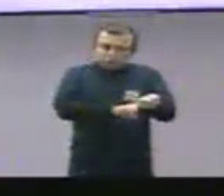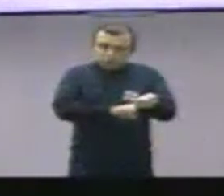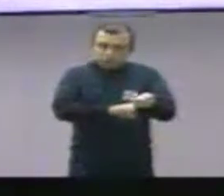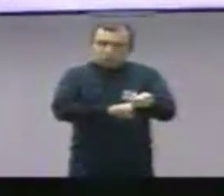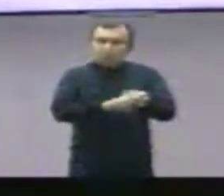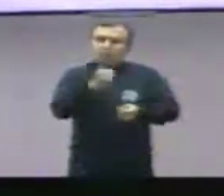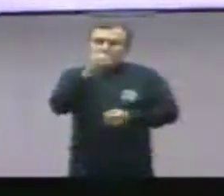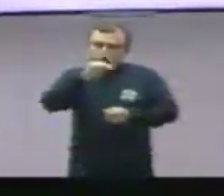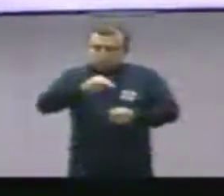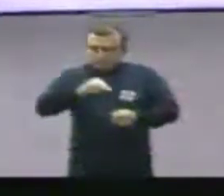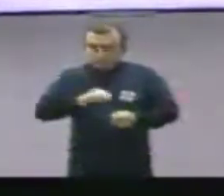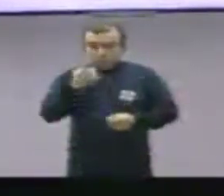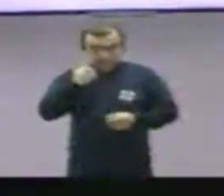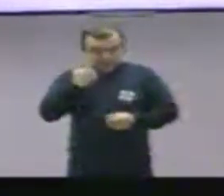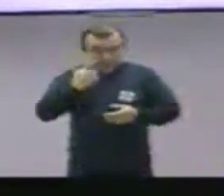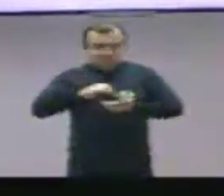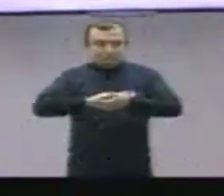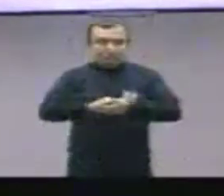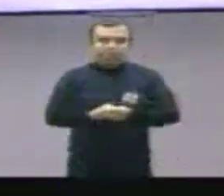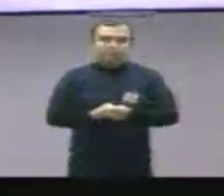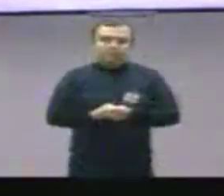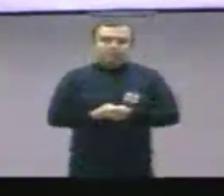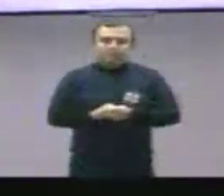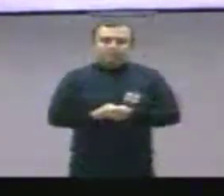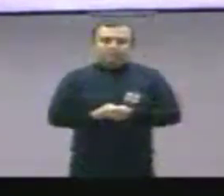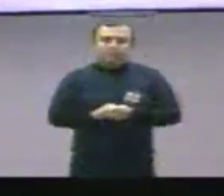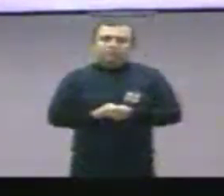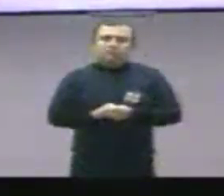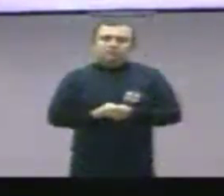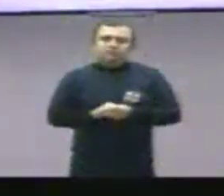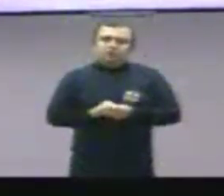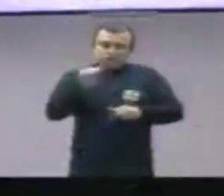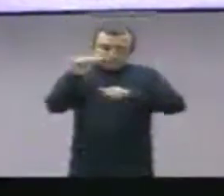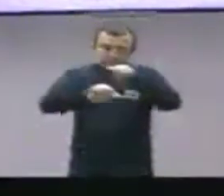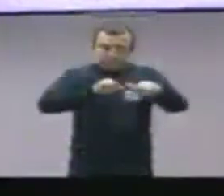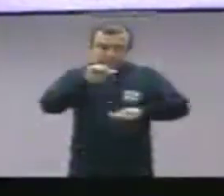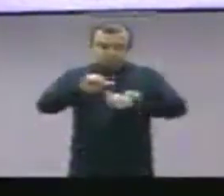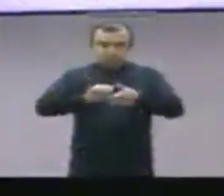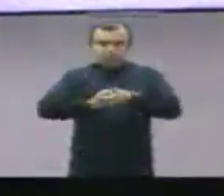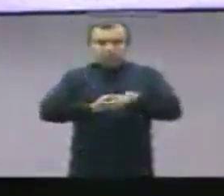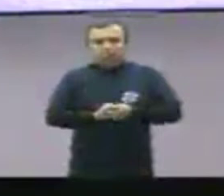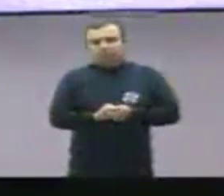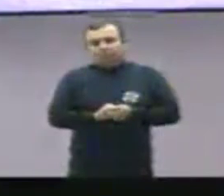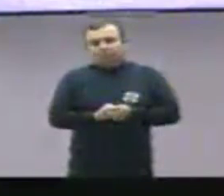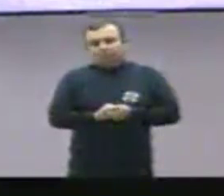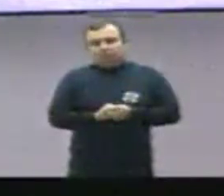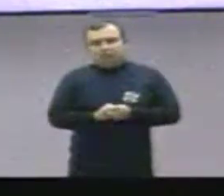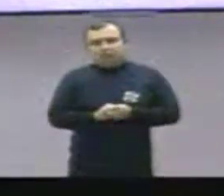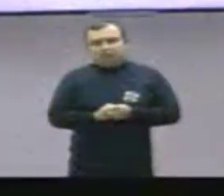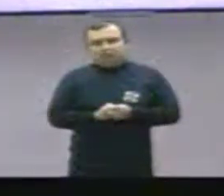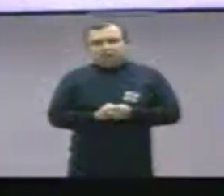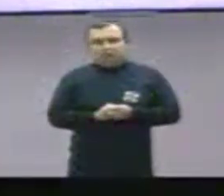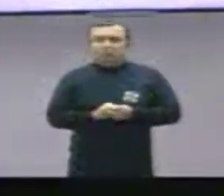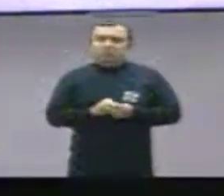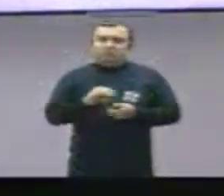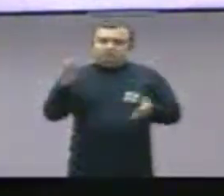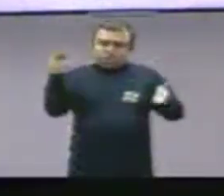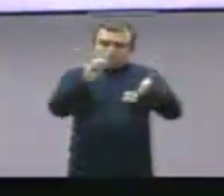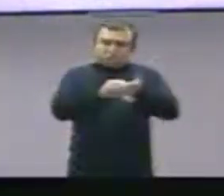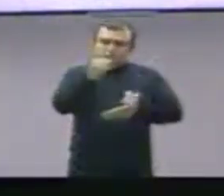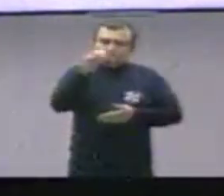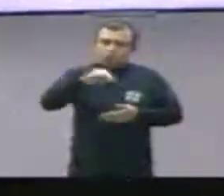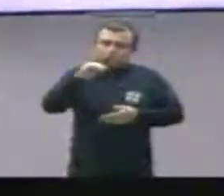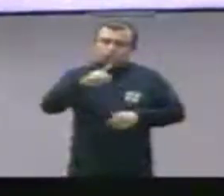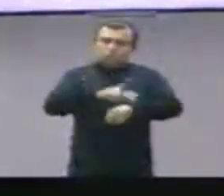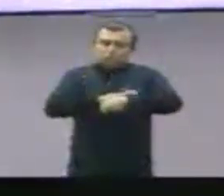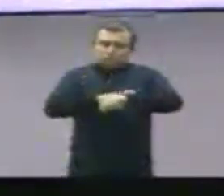ali então 1 minuto. Então vamos lá, vamos fazer? Deixa eu largar aqui meu trocador de slide. Você vai marcar aí 1 minuto no seu